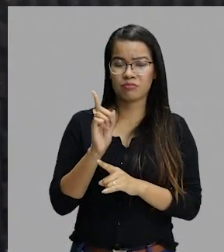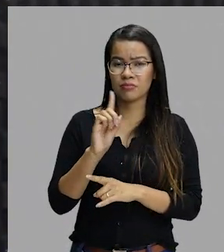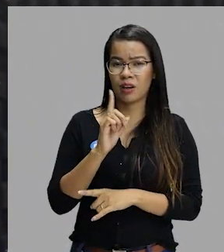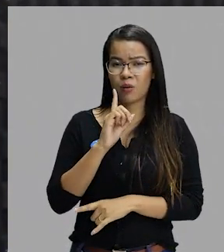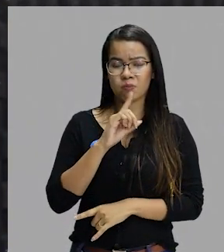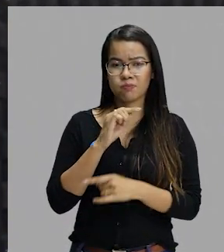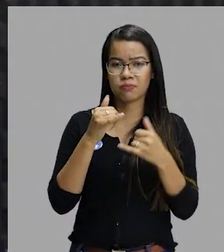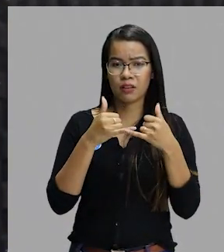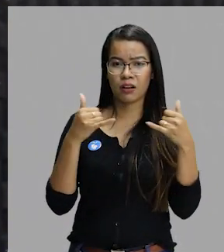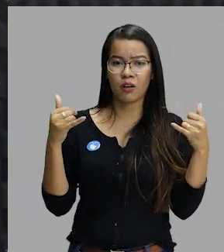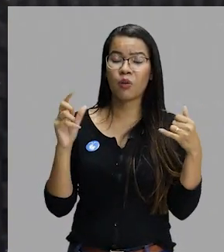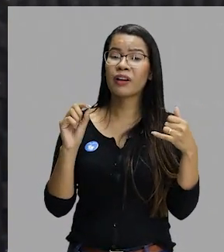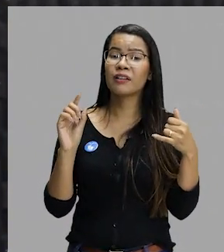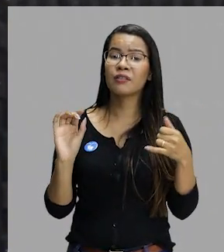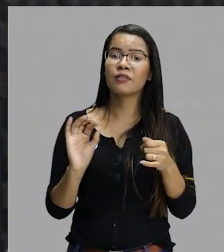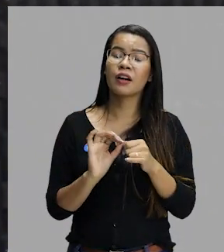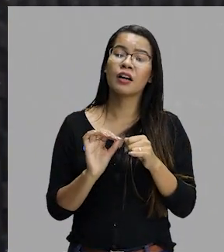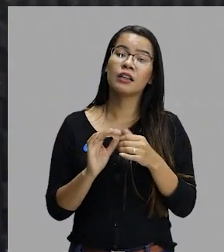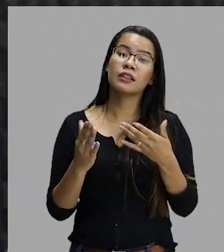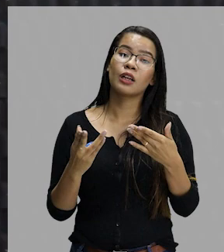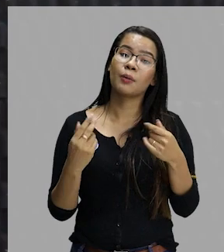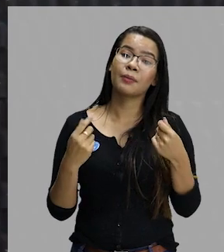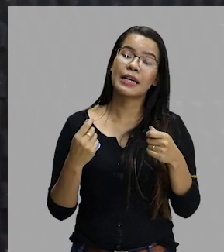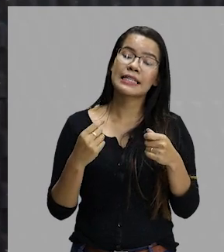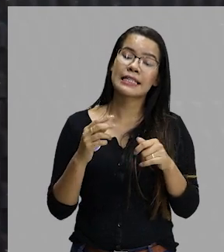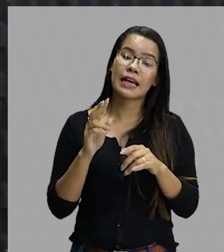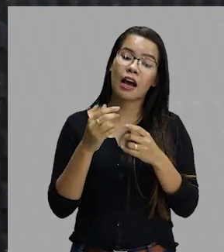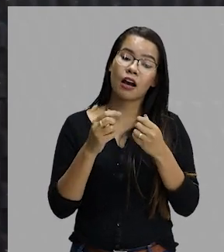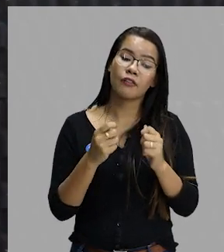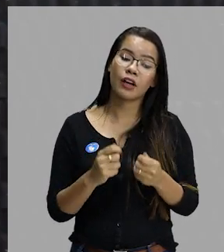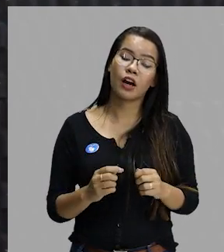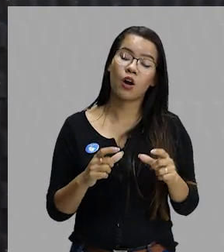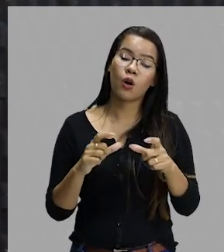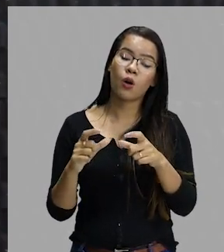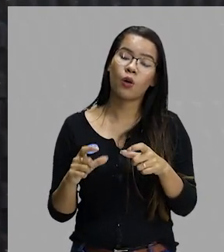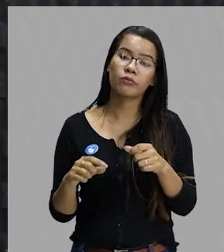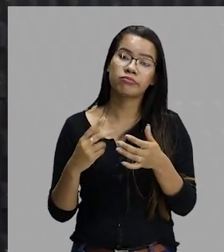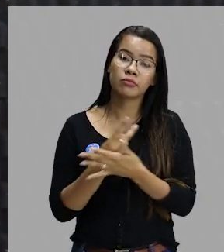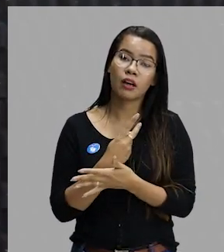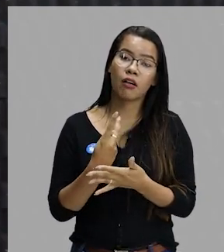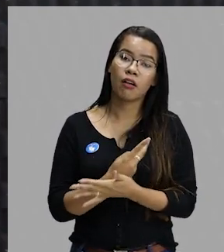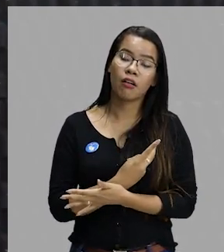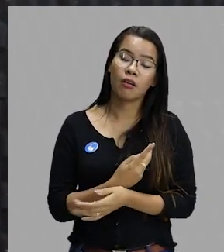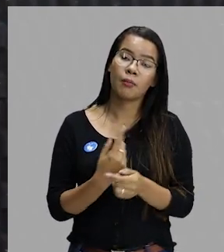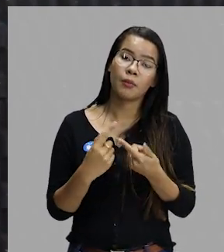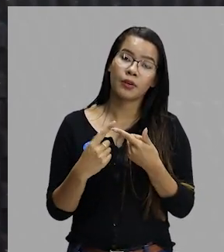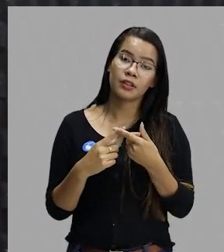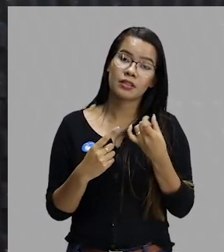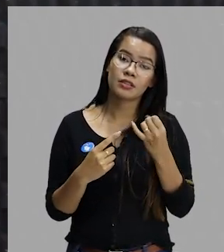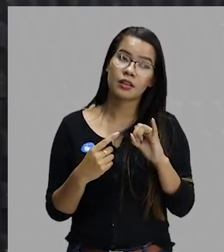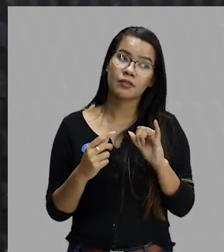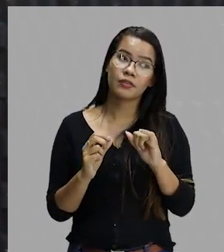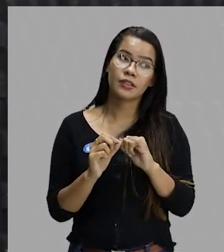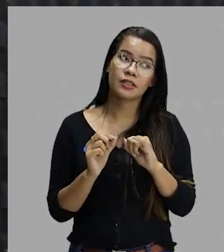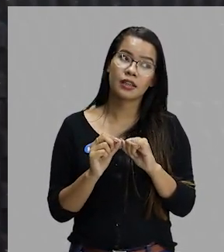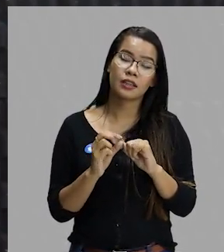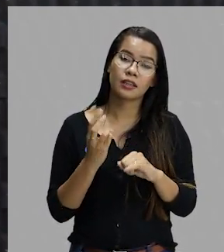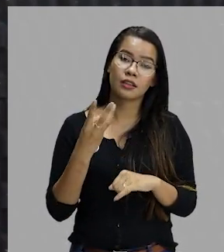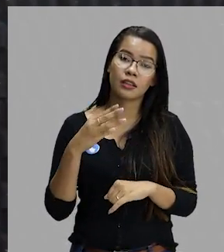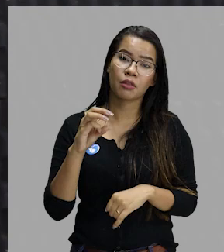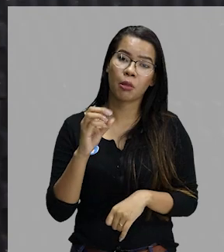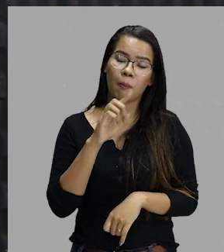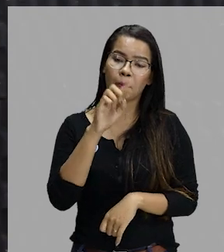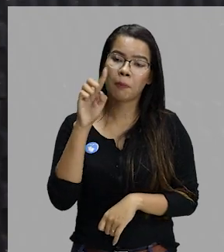faço? Aí você vai ter que ver onde você errou, né? Apagar e fazer de novo, porque se você for fazer, se eu for encontrar 30